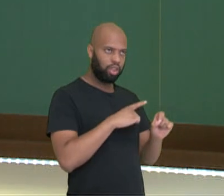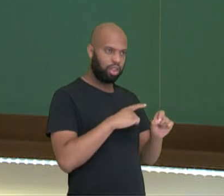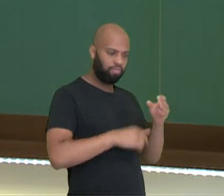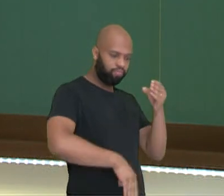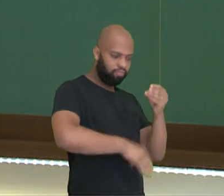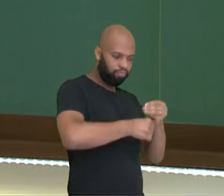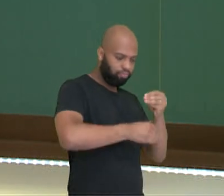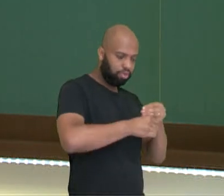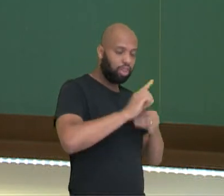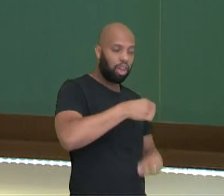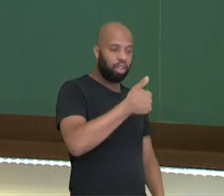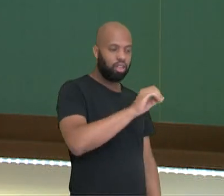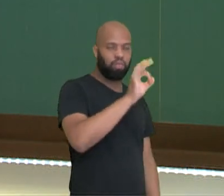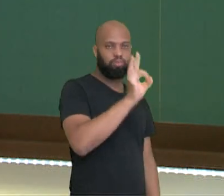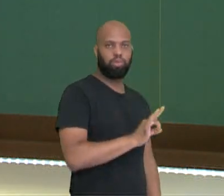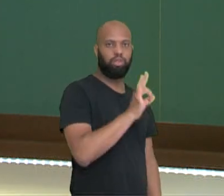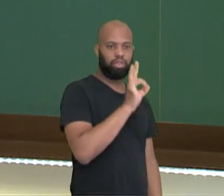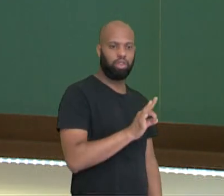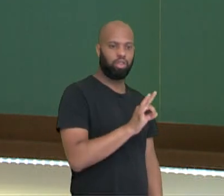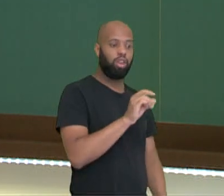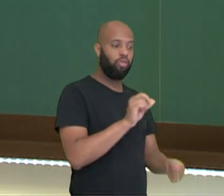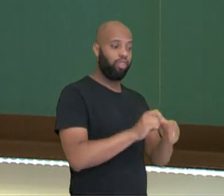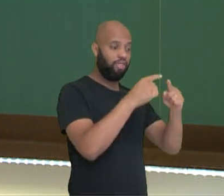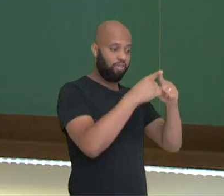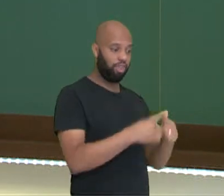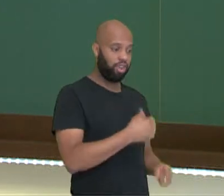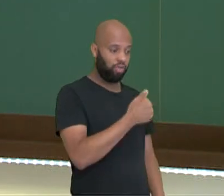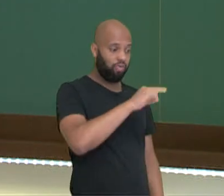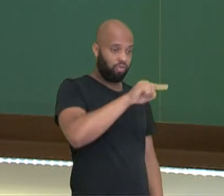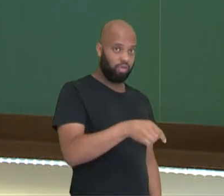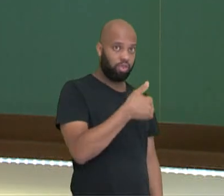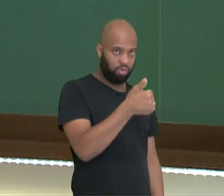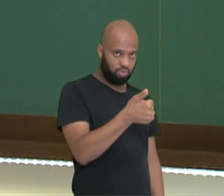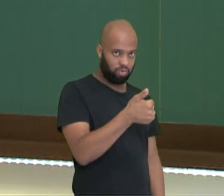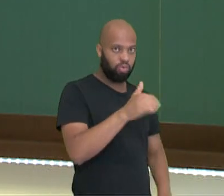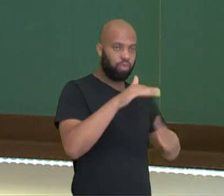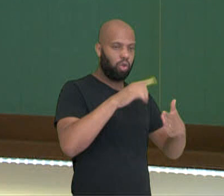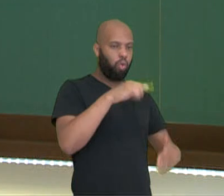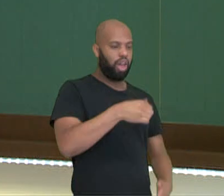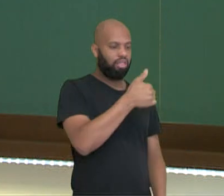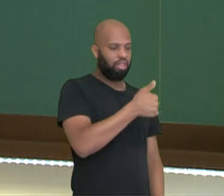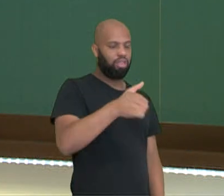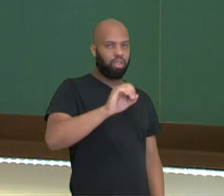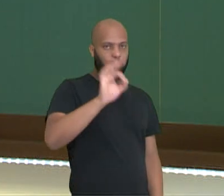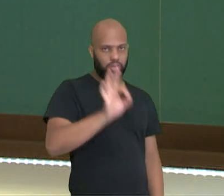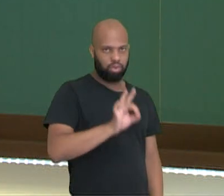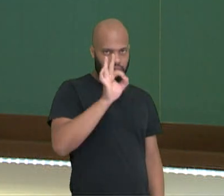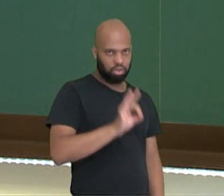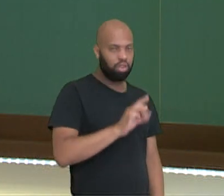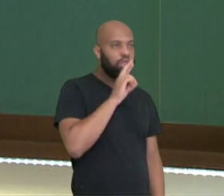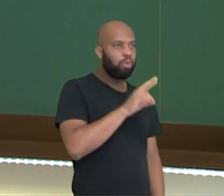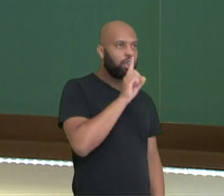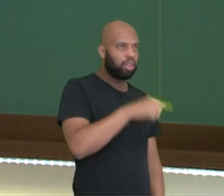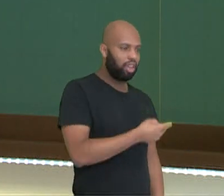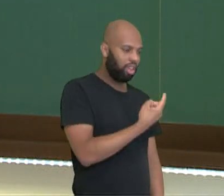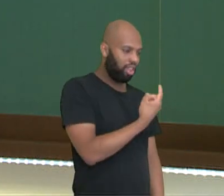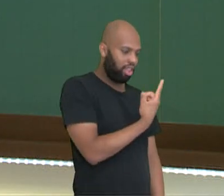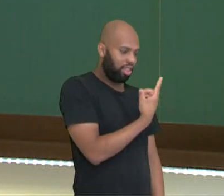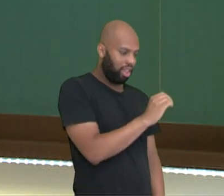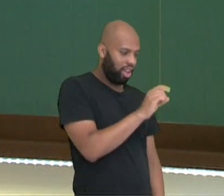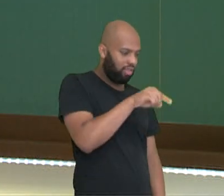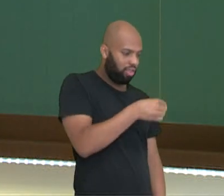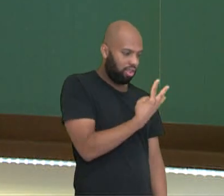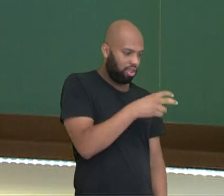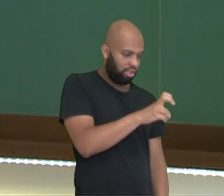reajuste de 10%, então a gente multiplica por 1,1, lembra? Por 110%, que vai me dar R$ 10,45. Então, ao